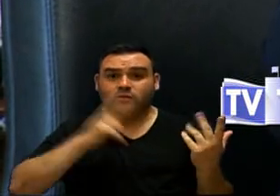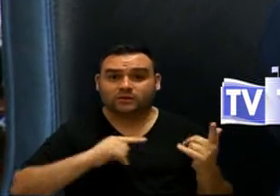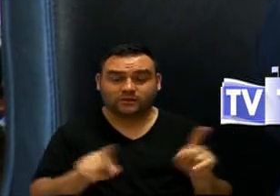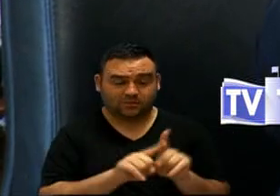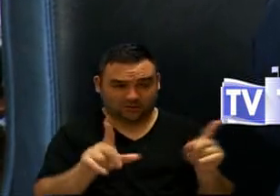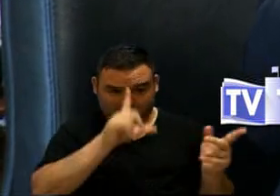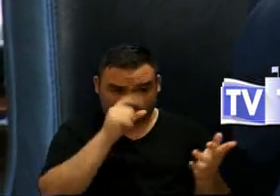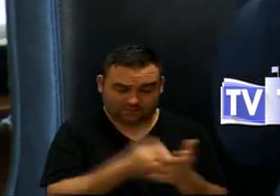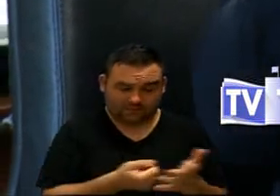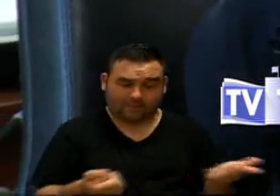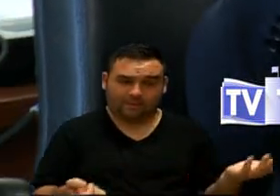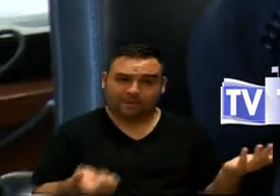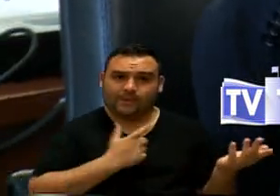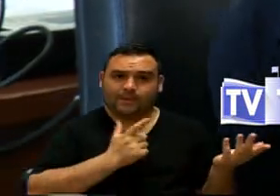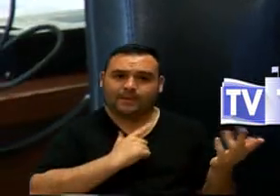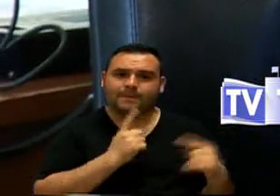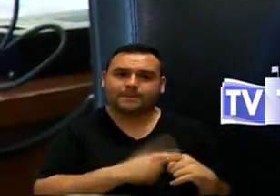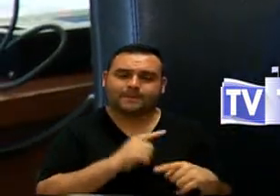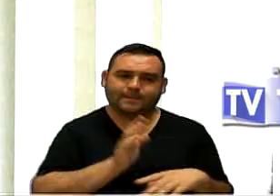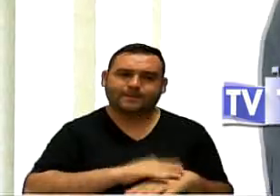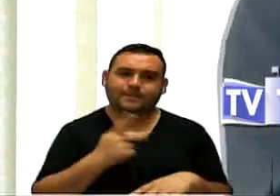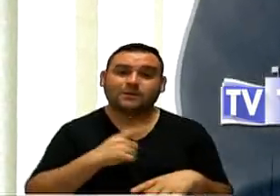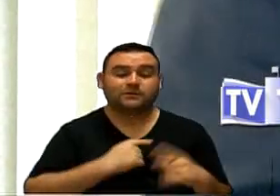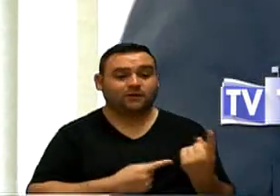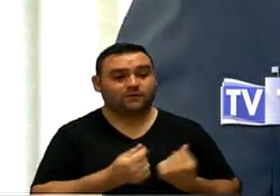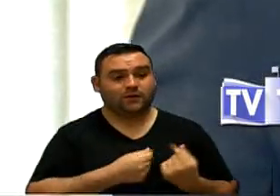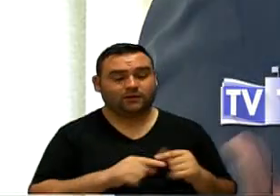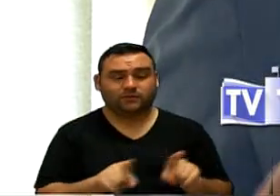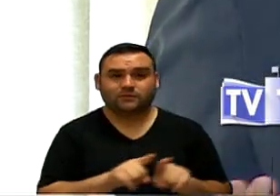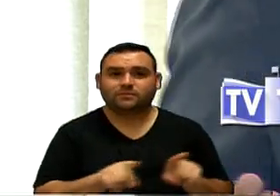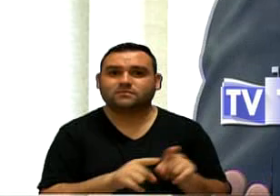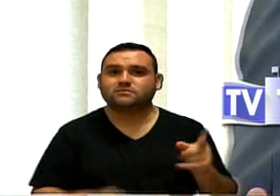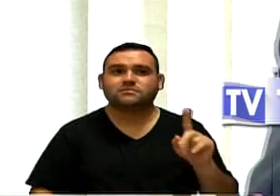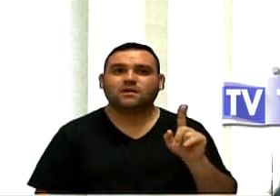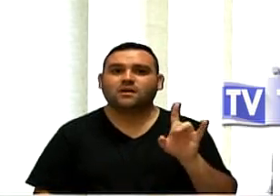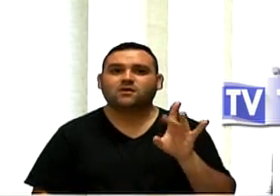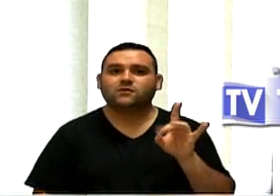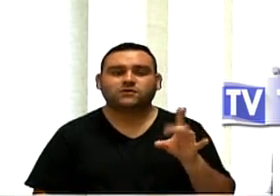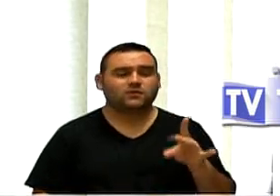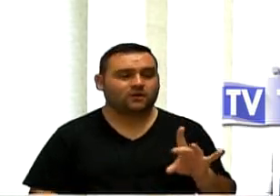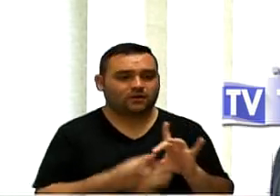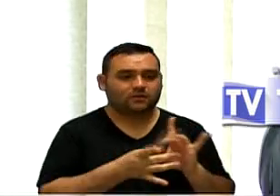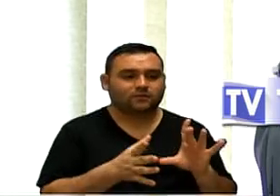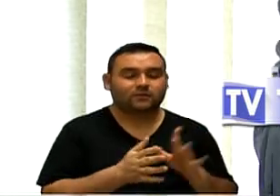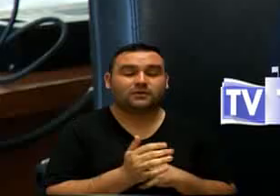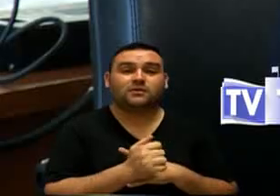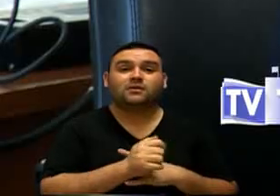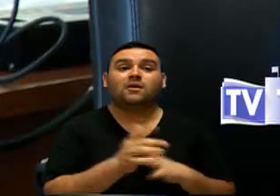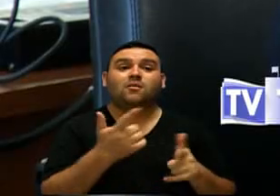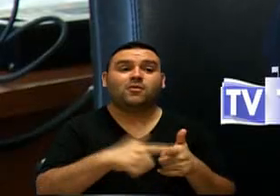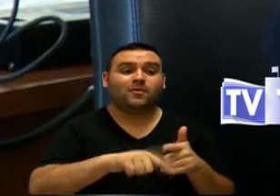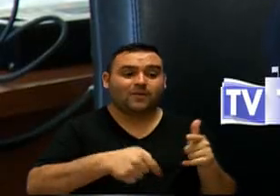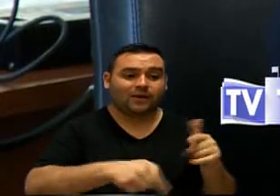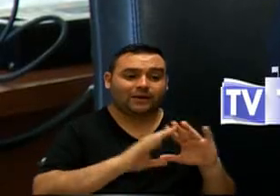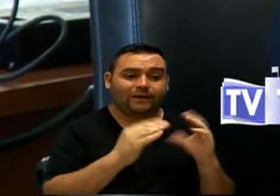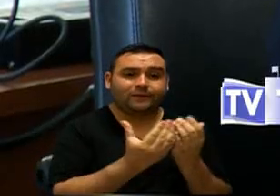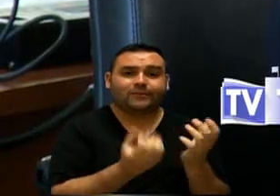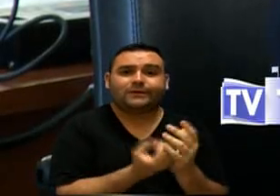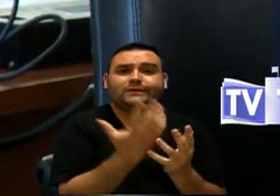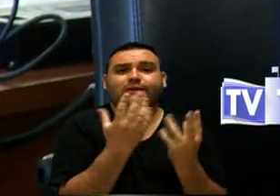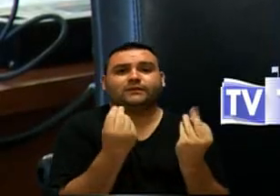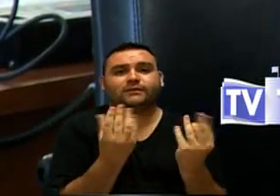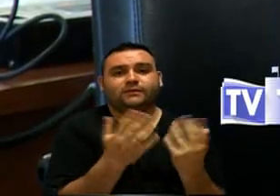tomou essa iniciativa, mas porque foi Vossa Excelência. Mas não tinha parte financeira junto. Era vereador só para livrar. O problema é vício de iniciativa. É só para